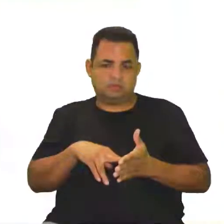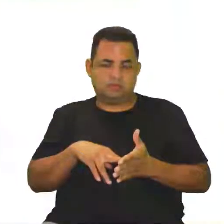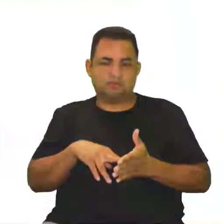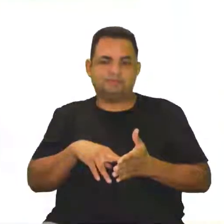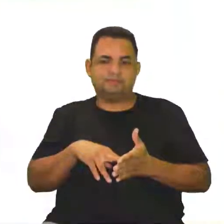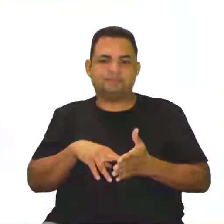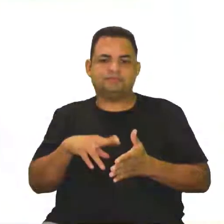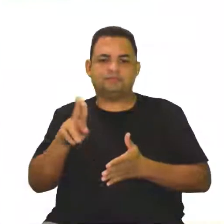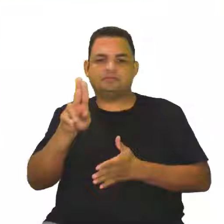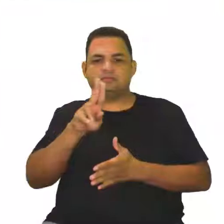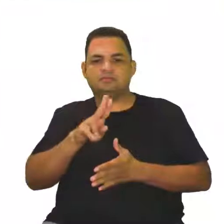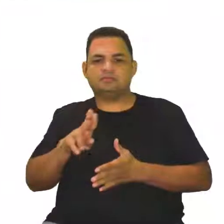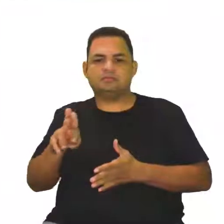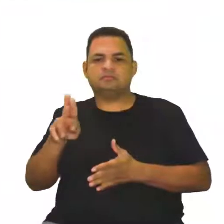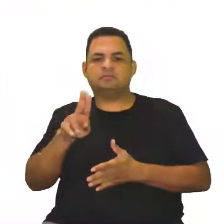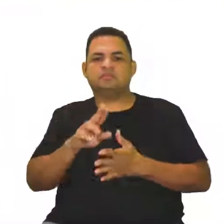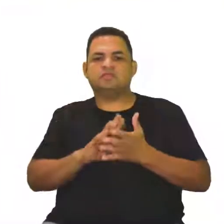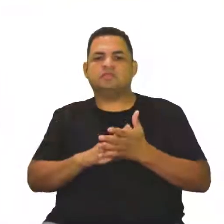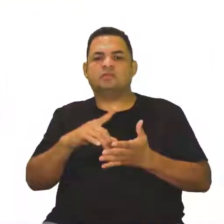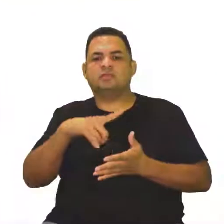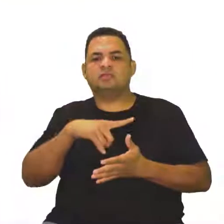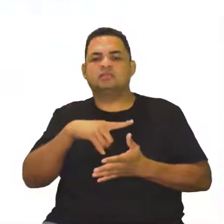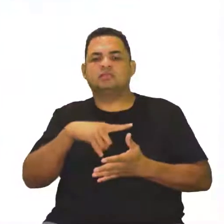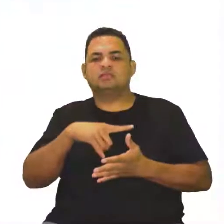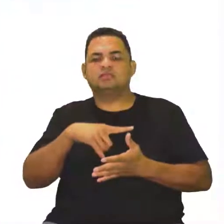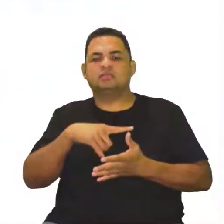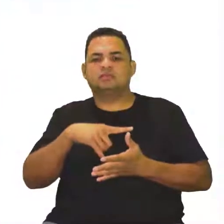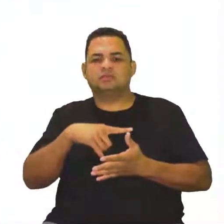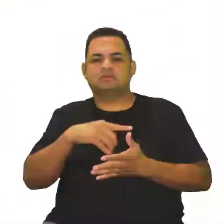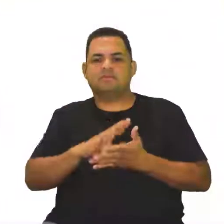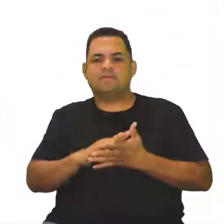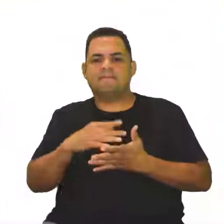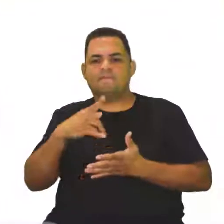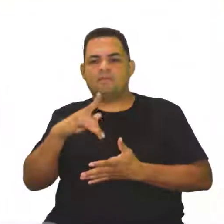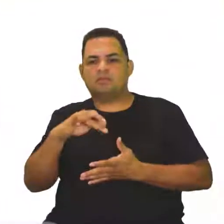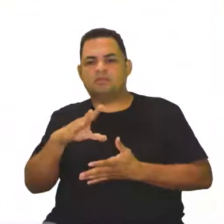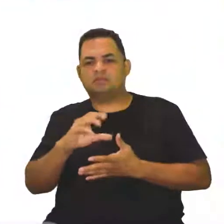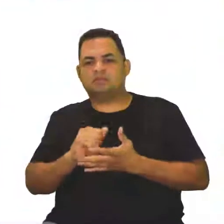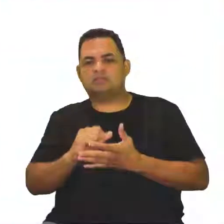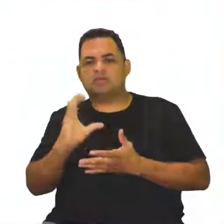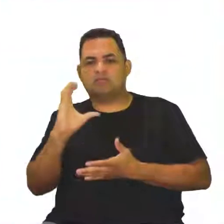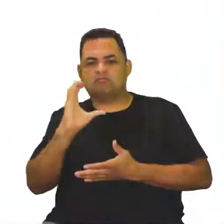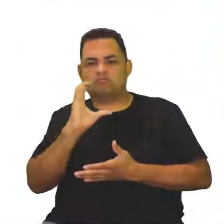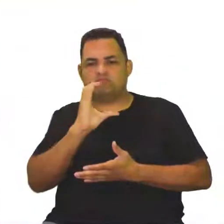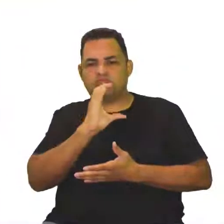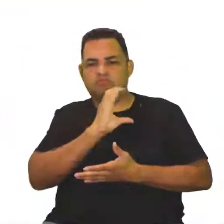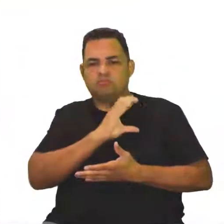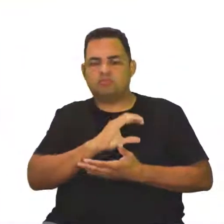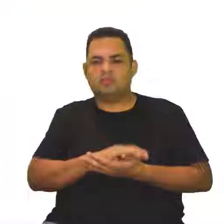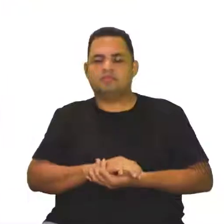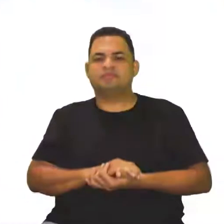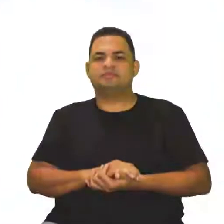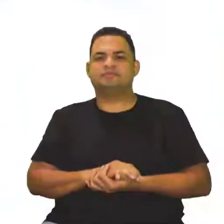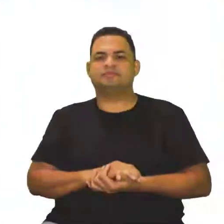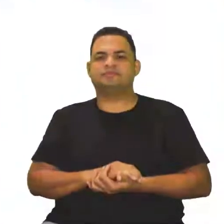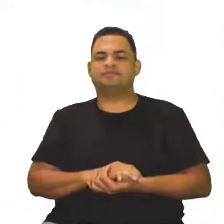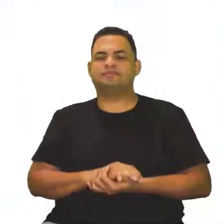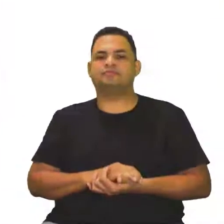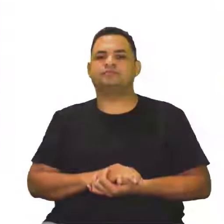ele usa essa potência aí para gerar uma quantidade maior de calor para poder aquecer essa água. Entendido